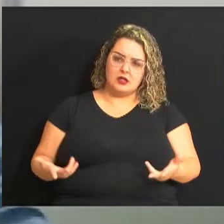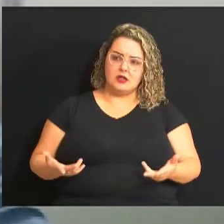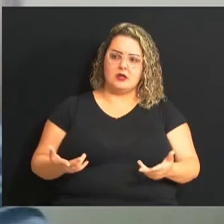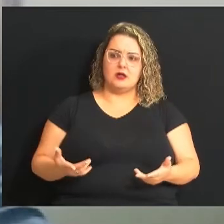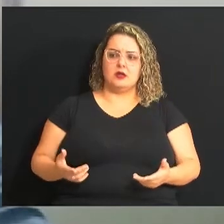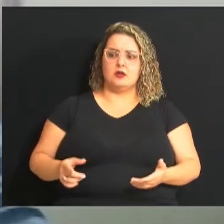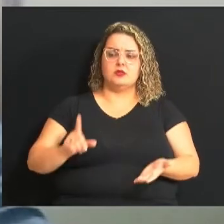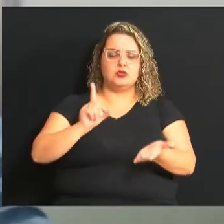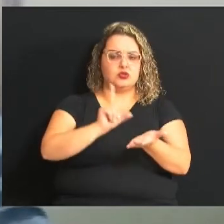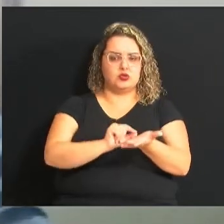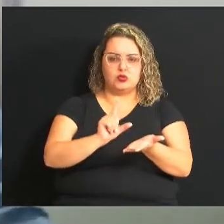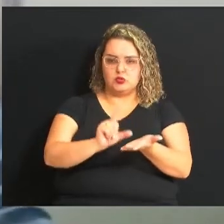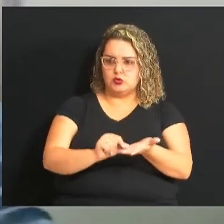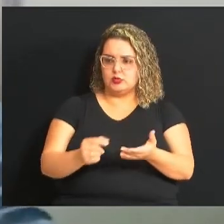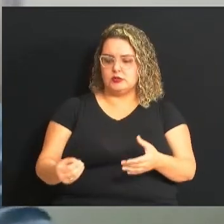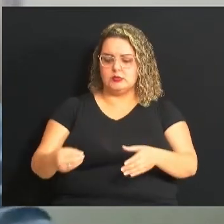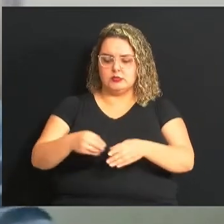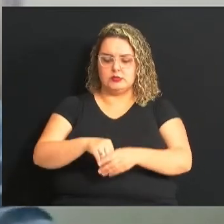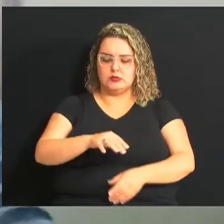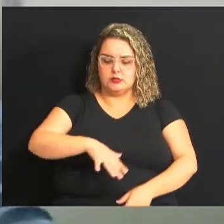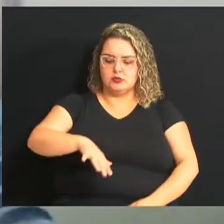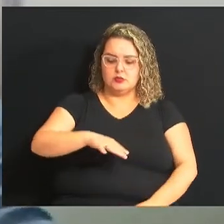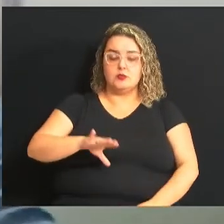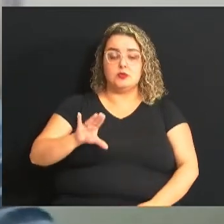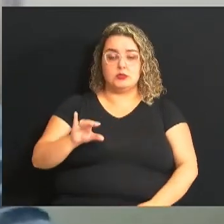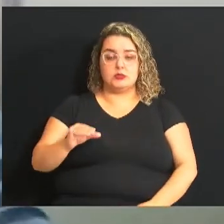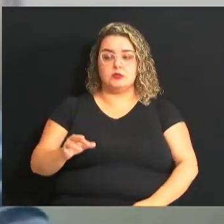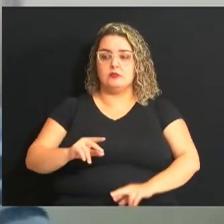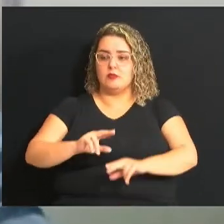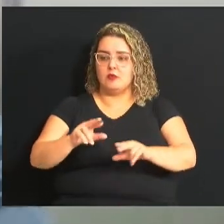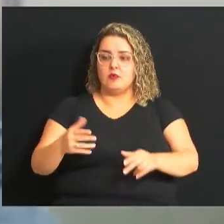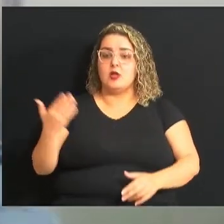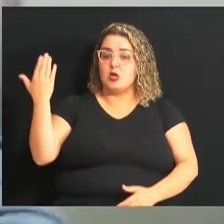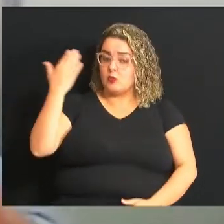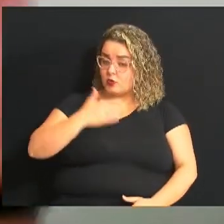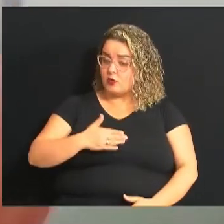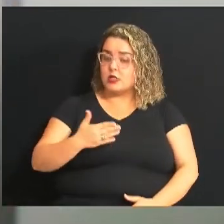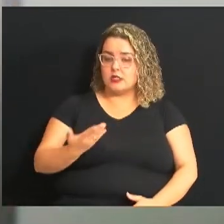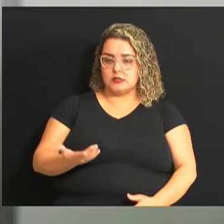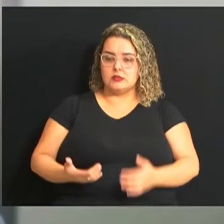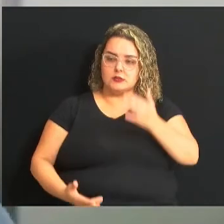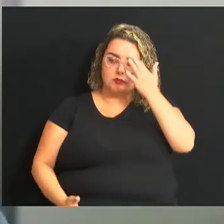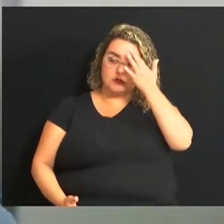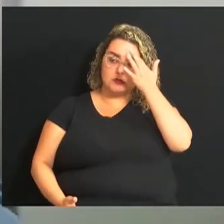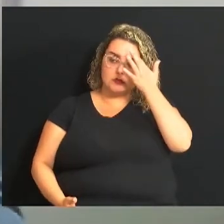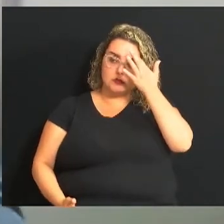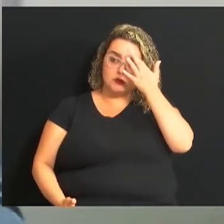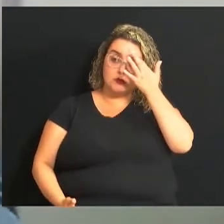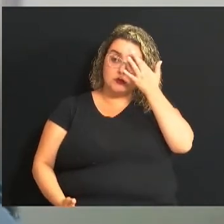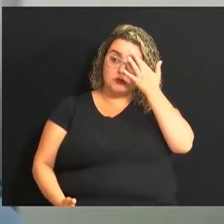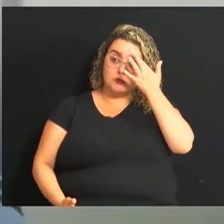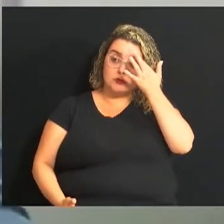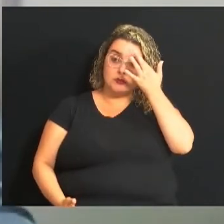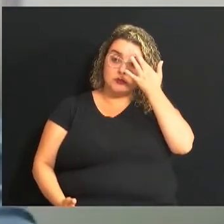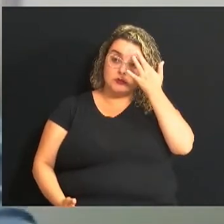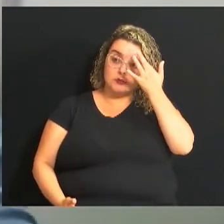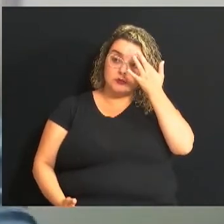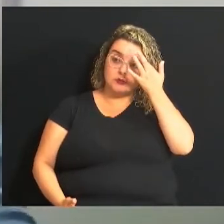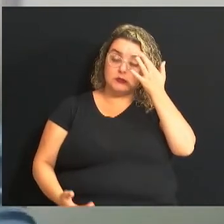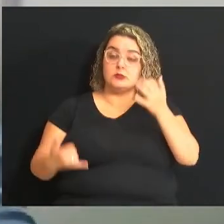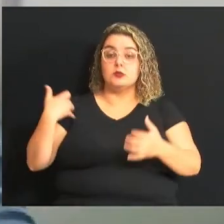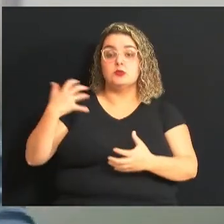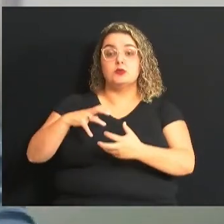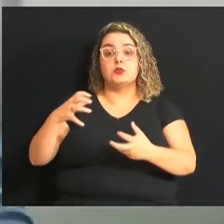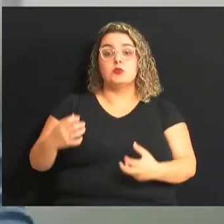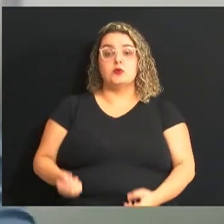dentro do mundo científico, tem diversas comprovações científicas de que esse público da terceira idade, o quanto é benéfico para